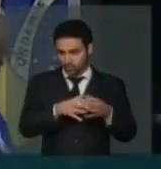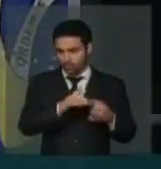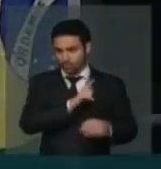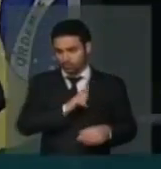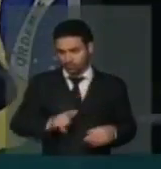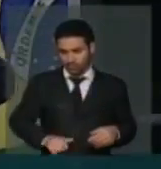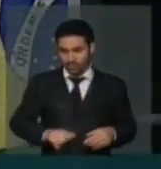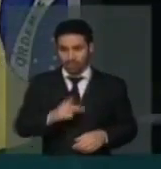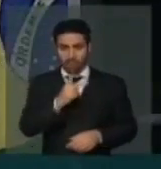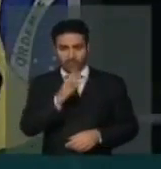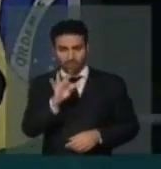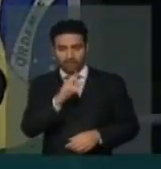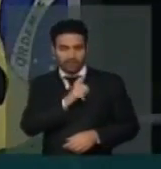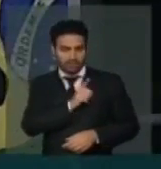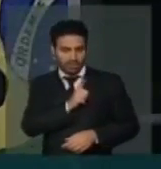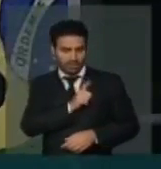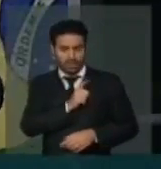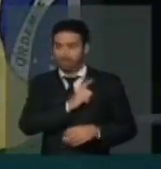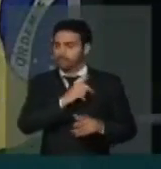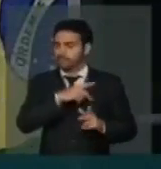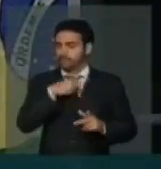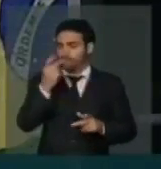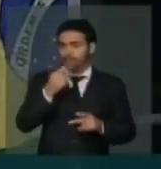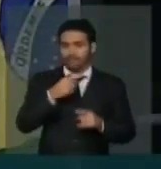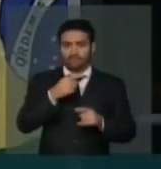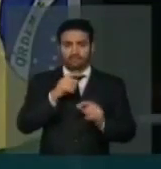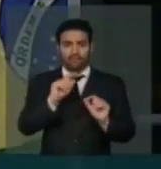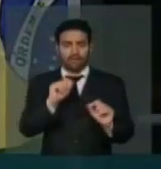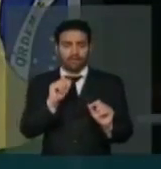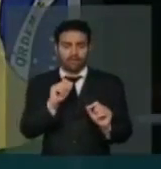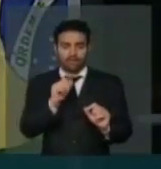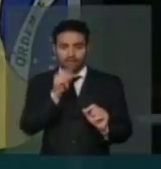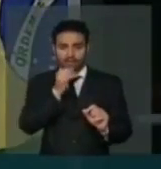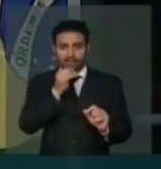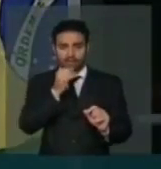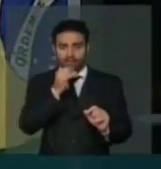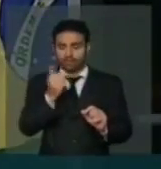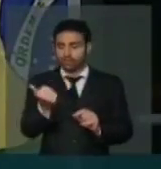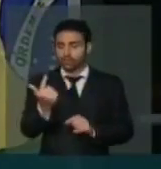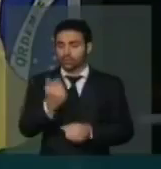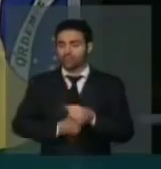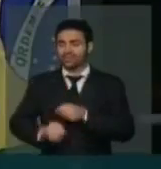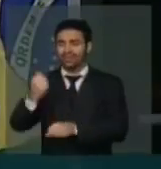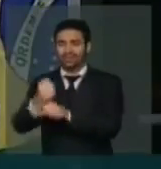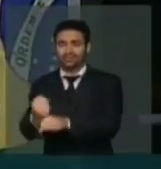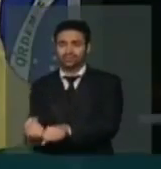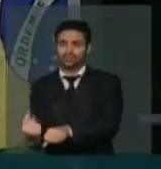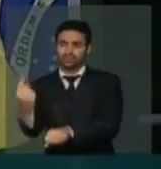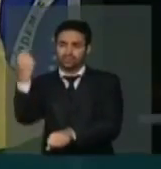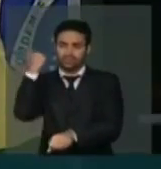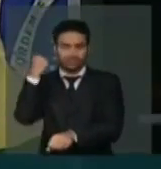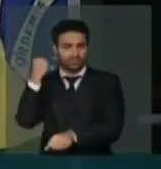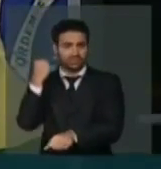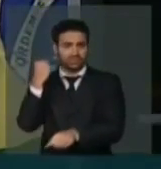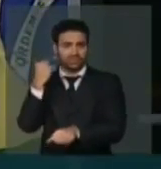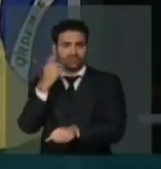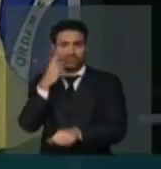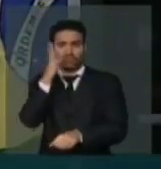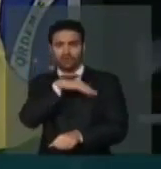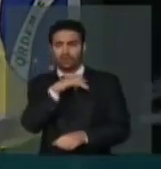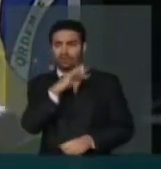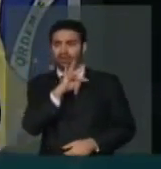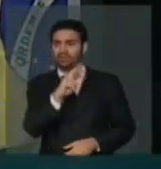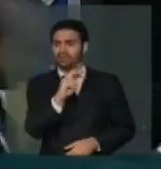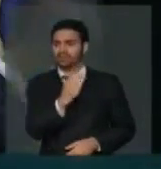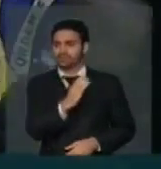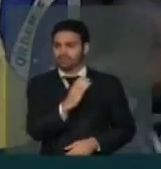discursar, ainda falando sobre 12 anos atrás do governo